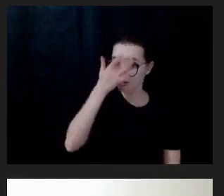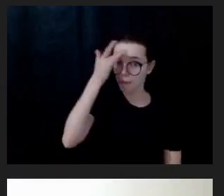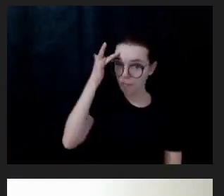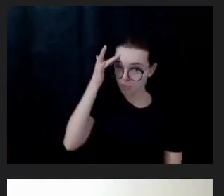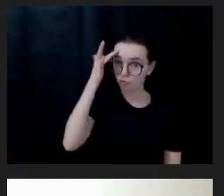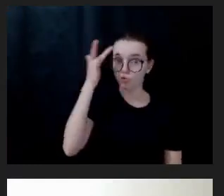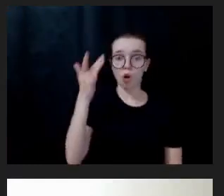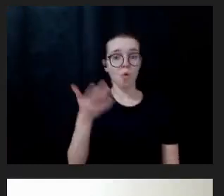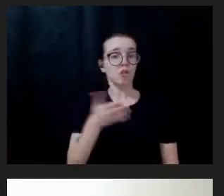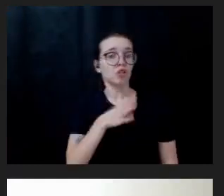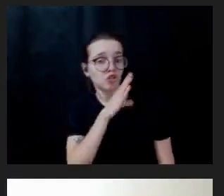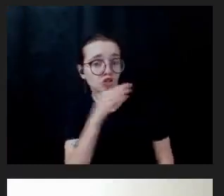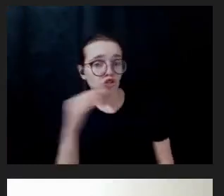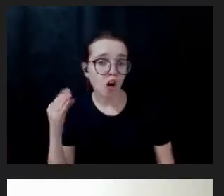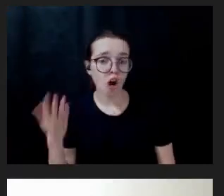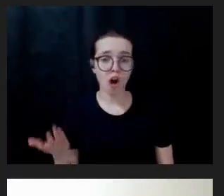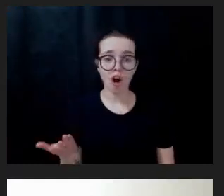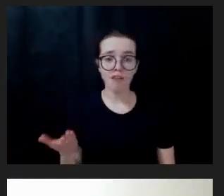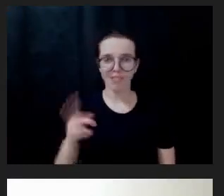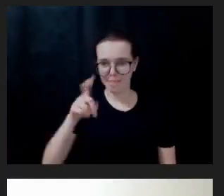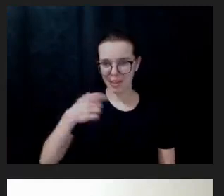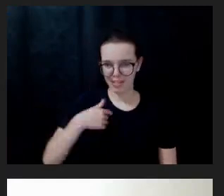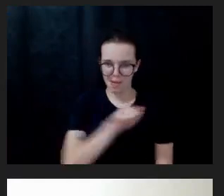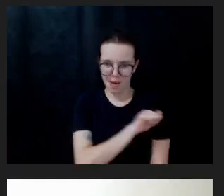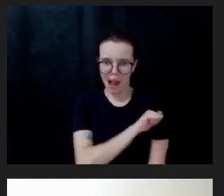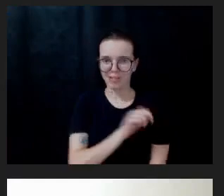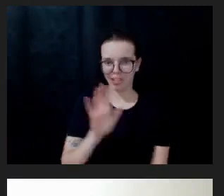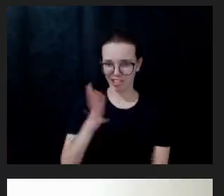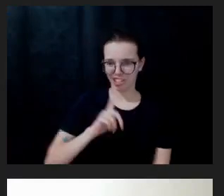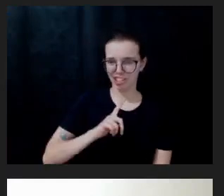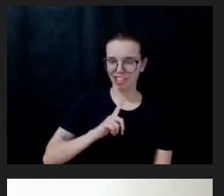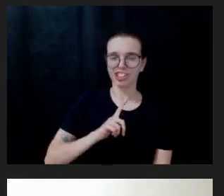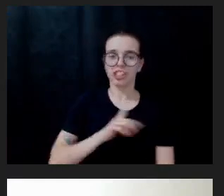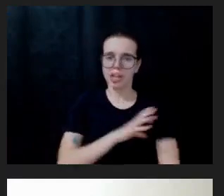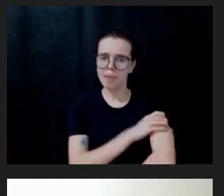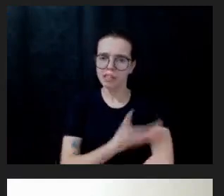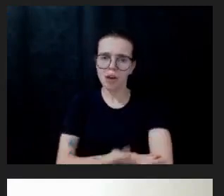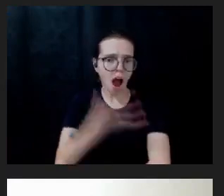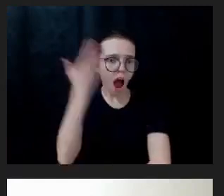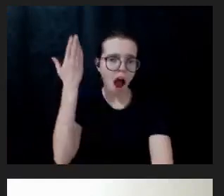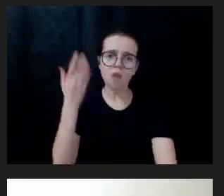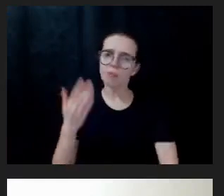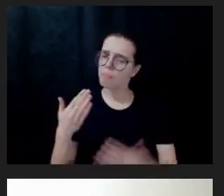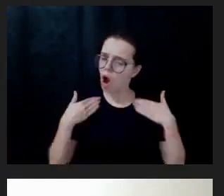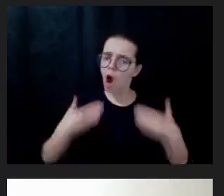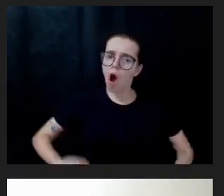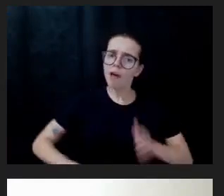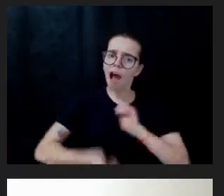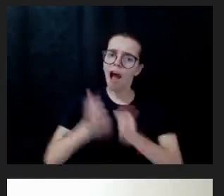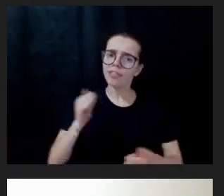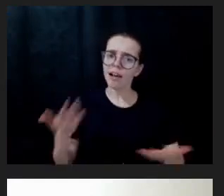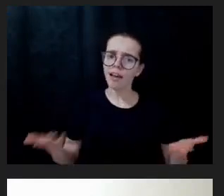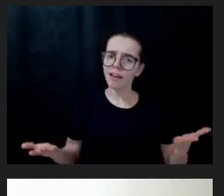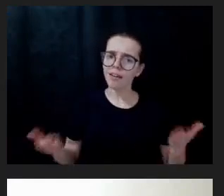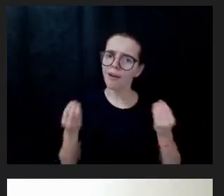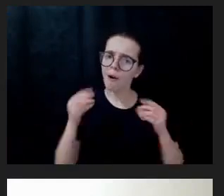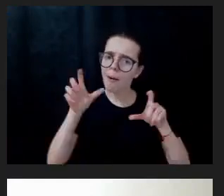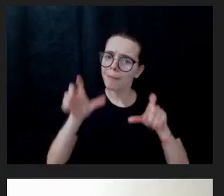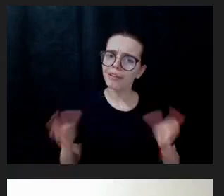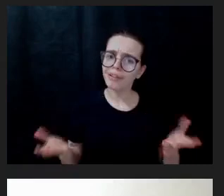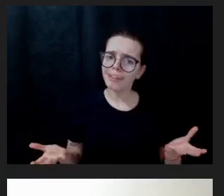esse aluno que eu tinha, né? Estava com a pressão bem alta. Você olhava para ele, parecia um atleta, né?